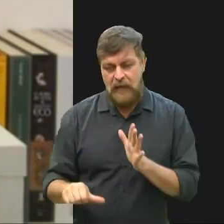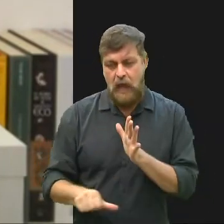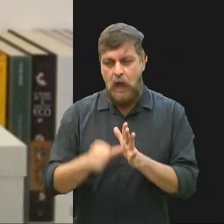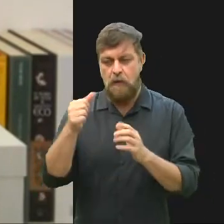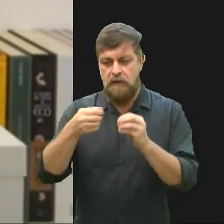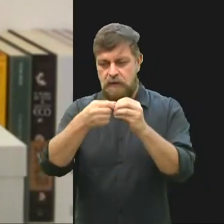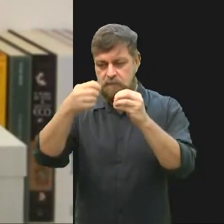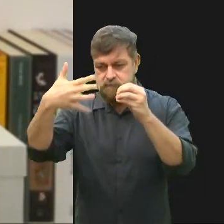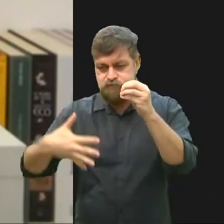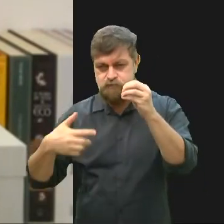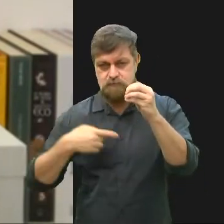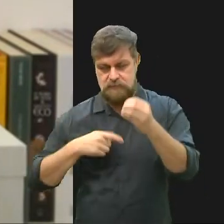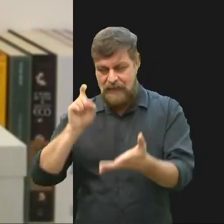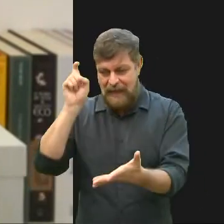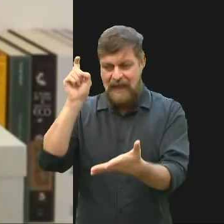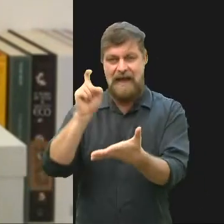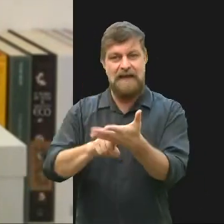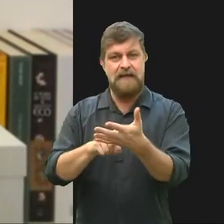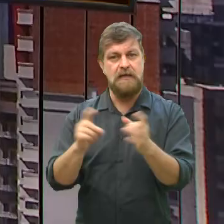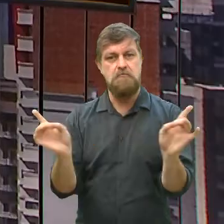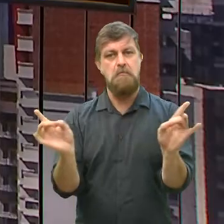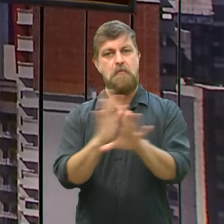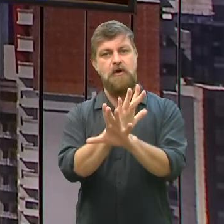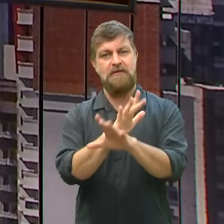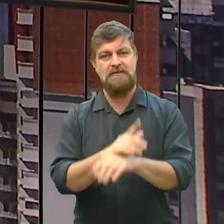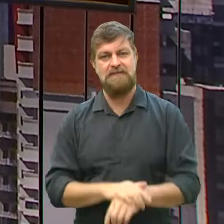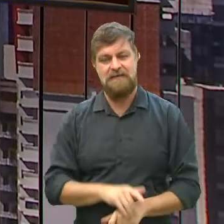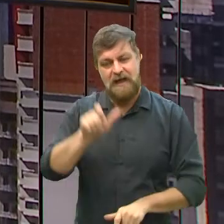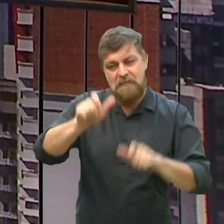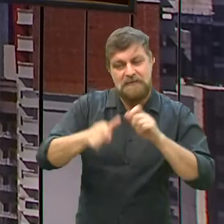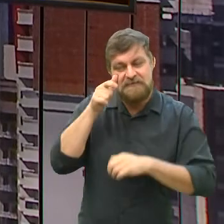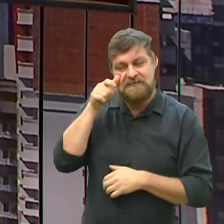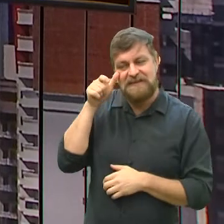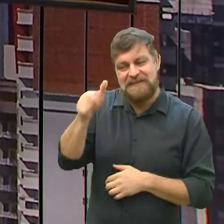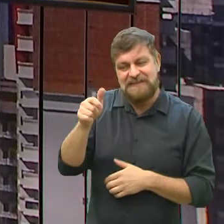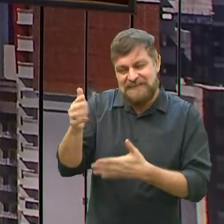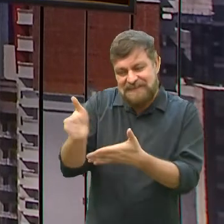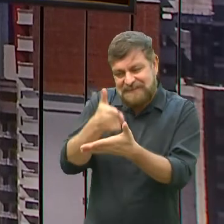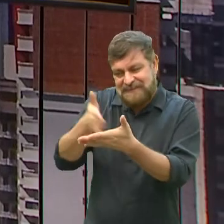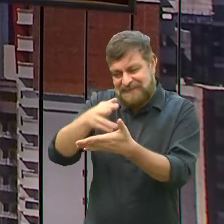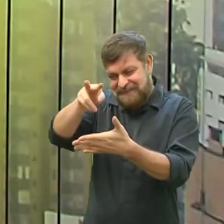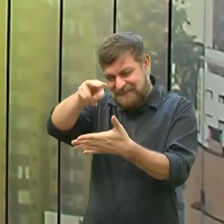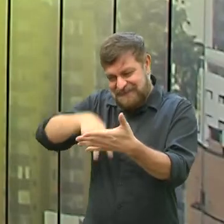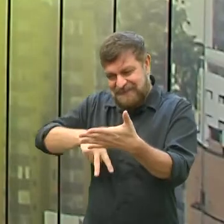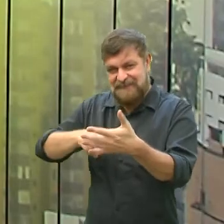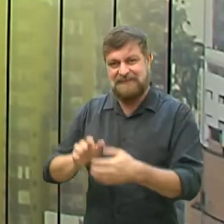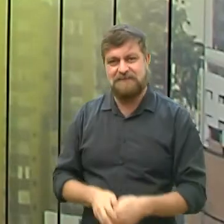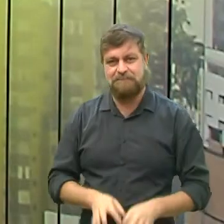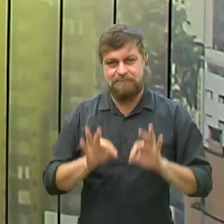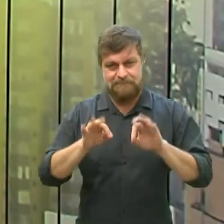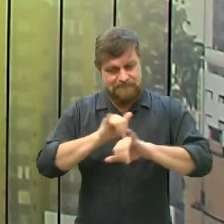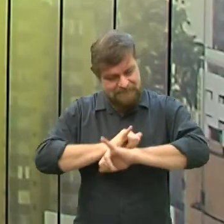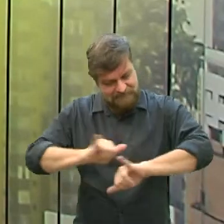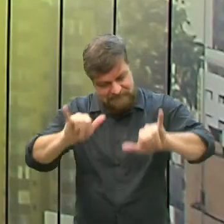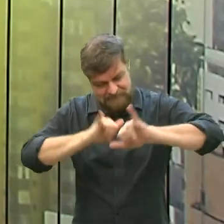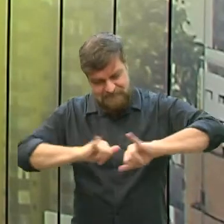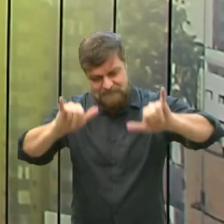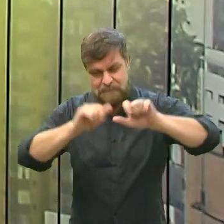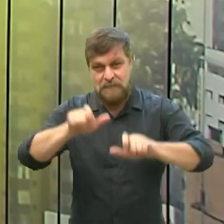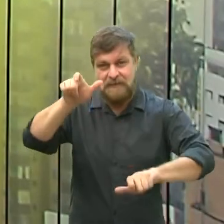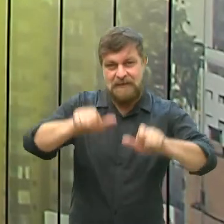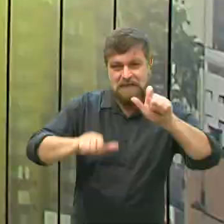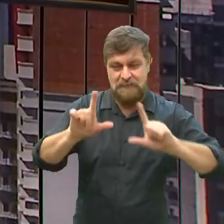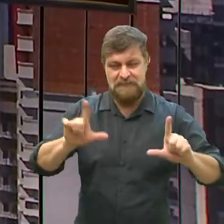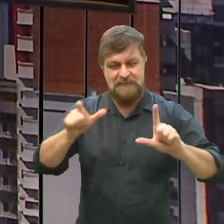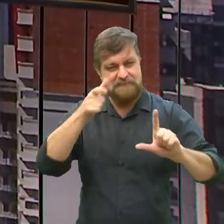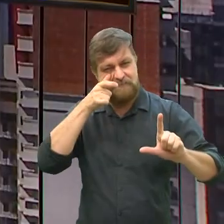que aparece. É só clicar lá que está disponível. Quem que tiver interesse aí em ler. Legal, tá feita a divulgação então para o pessoal de